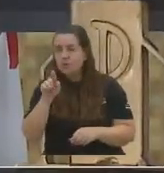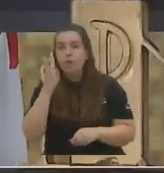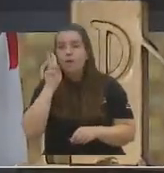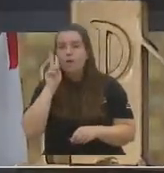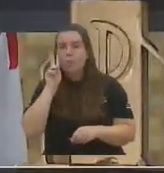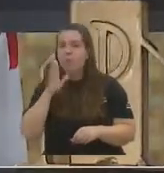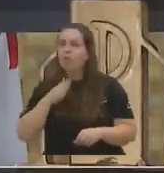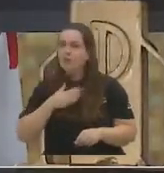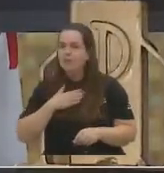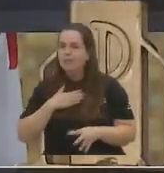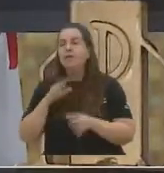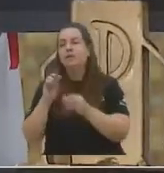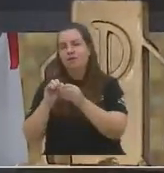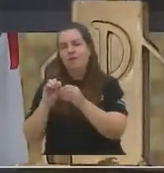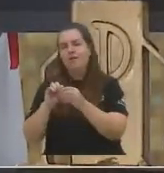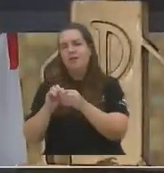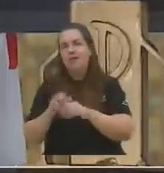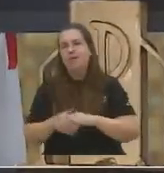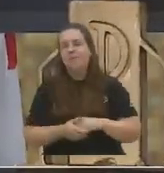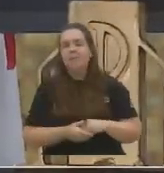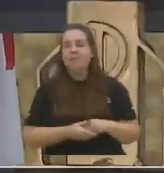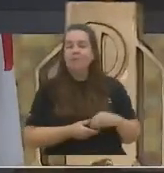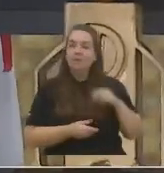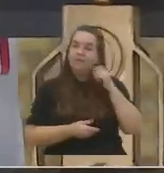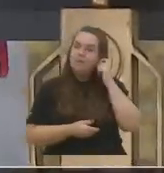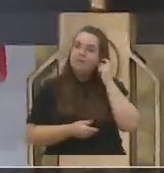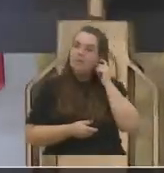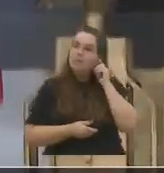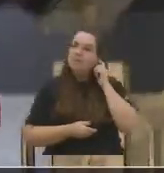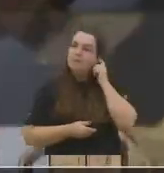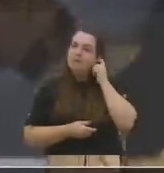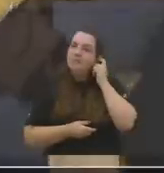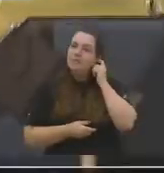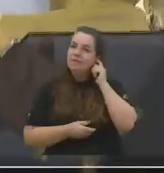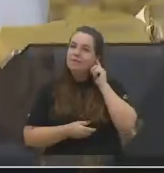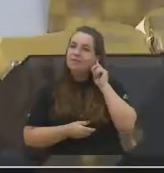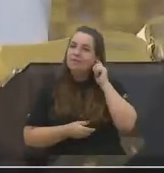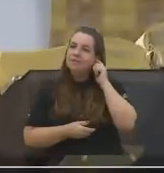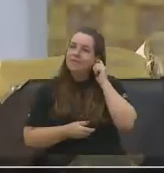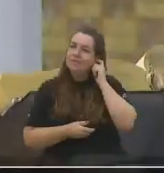Fazei isto em memória de mim.